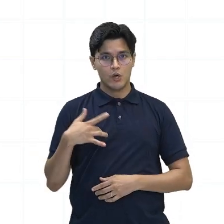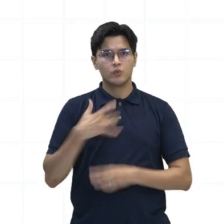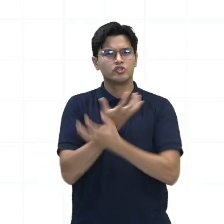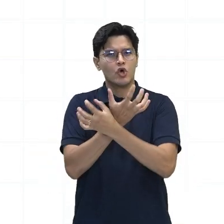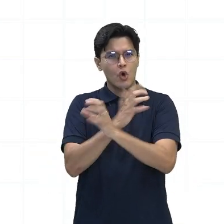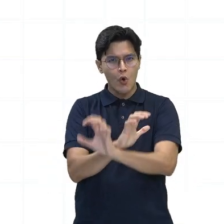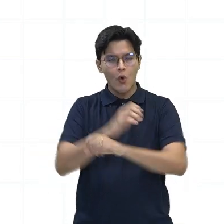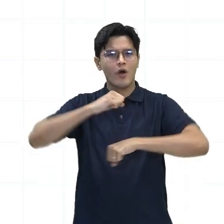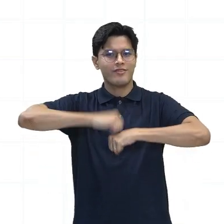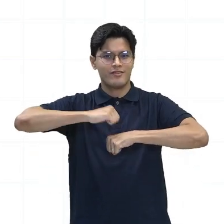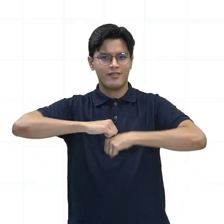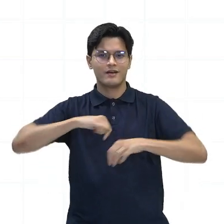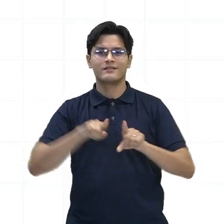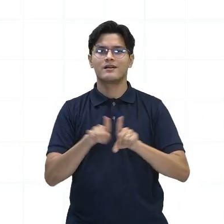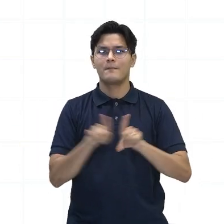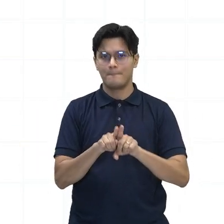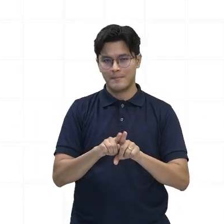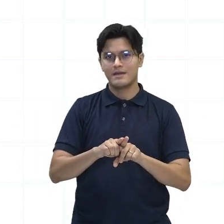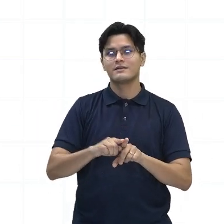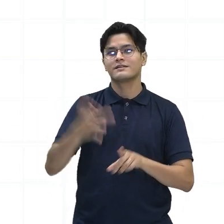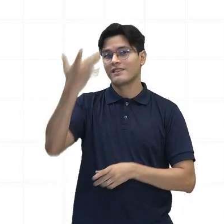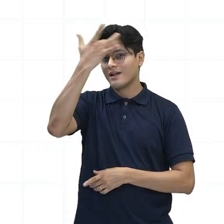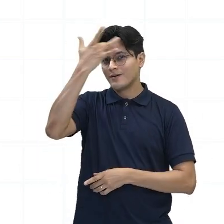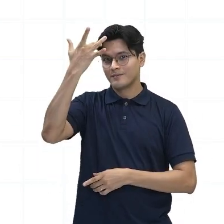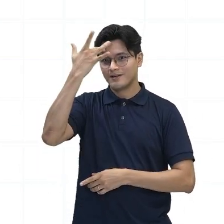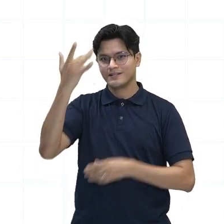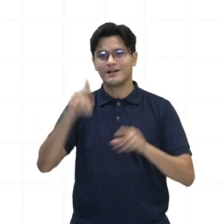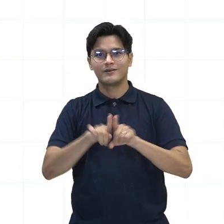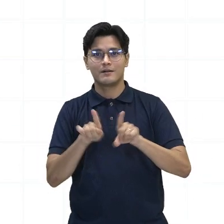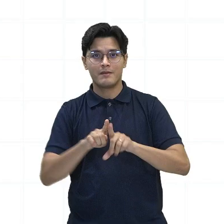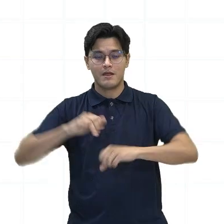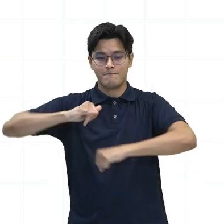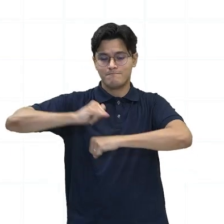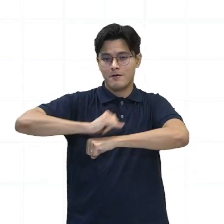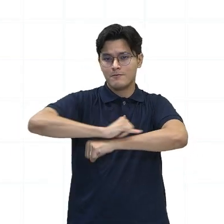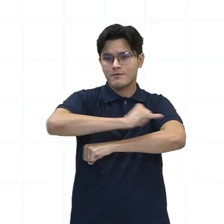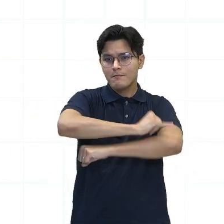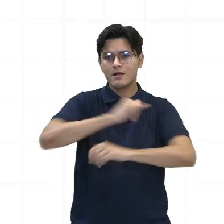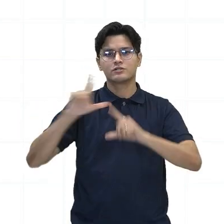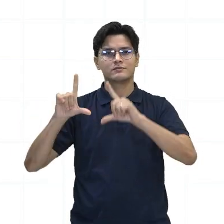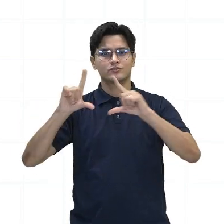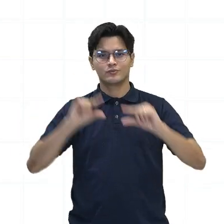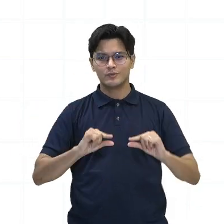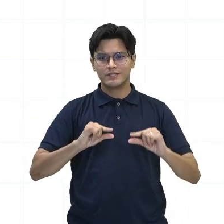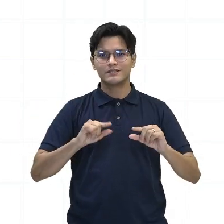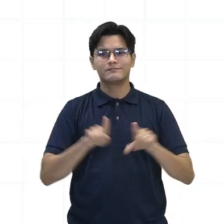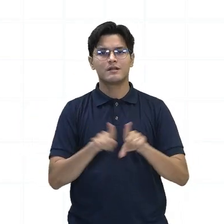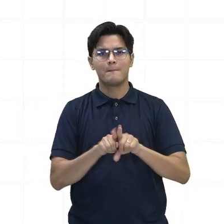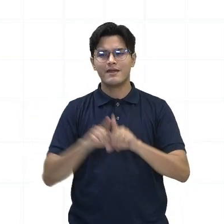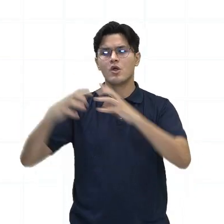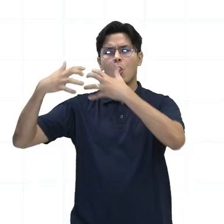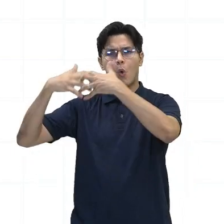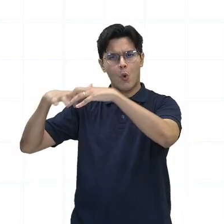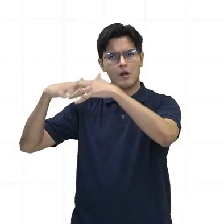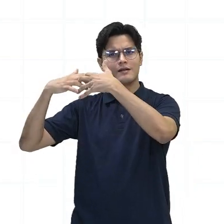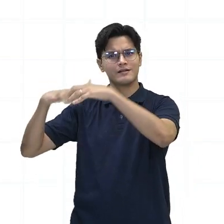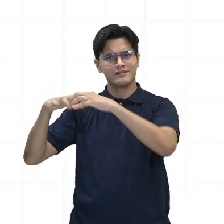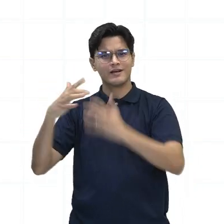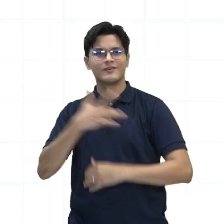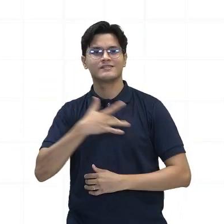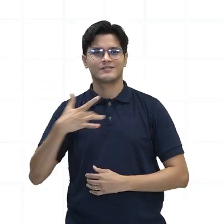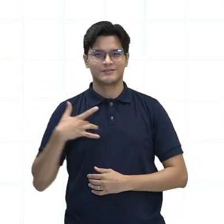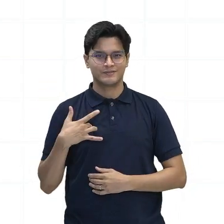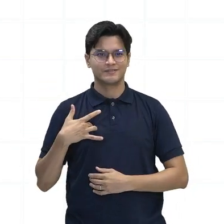saúde mental, redução da adiposidade, saúde mental, dentre outros, tá? Então, são muitos benefícios. Por isso que a